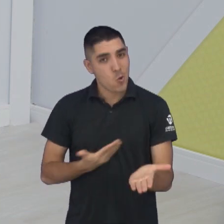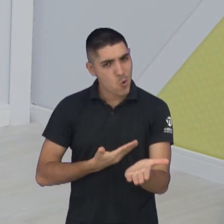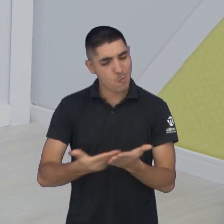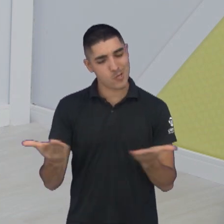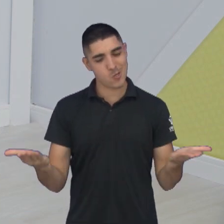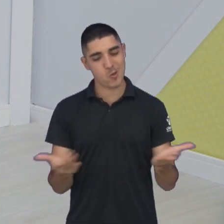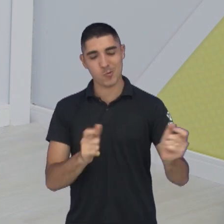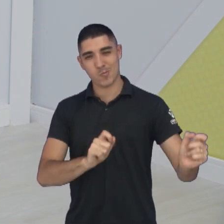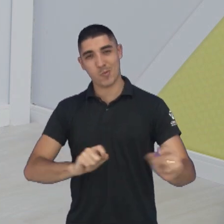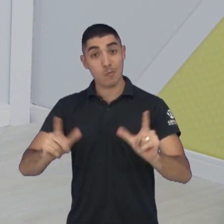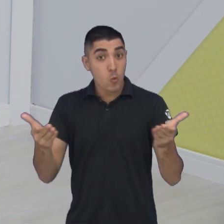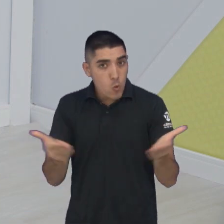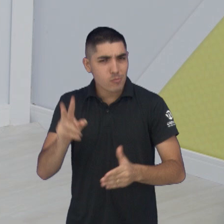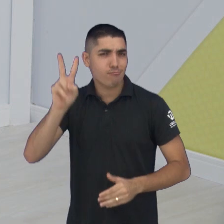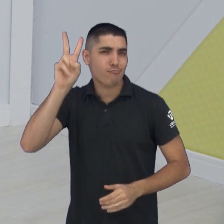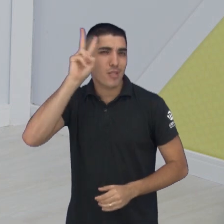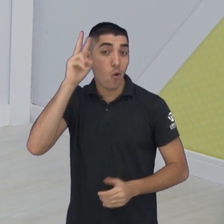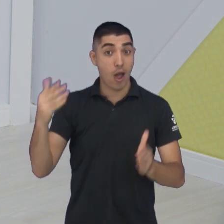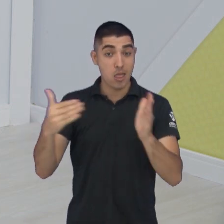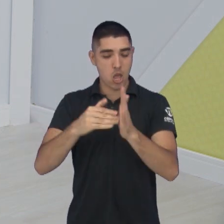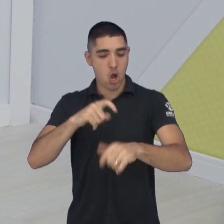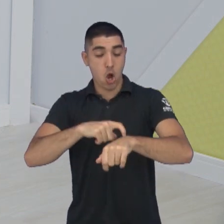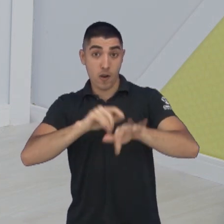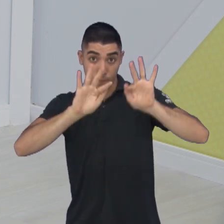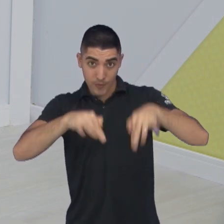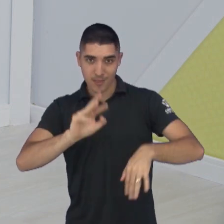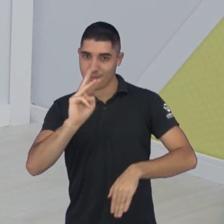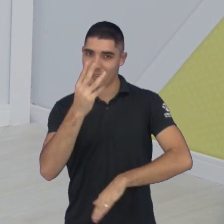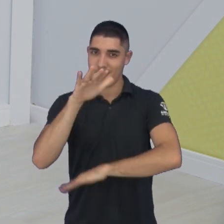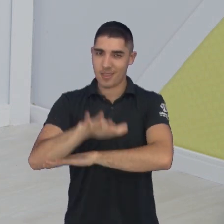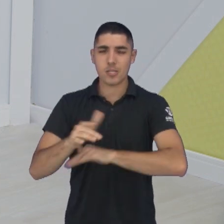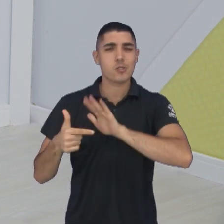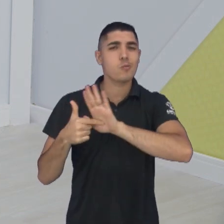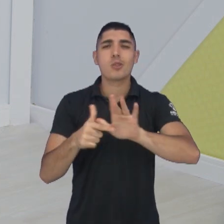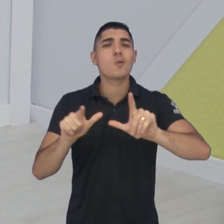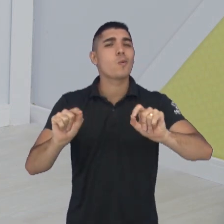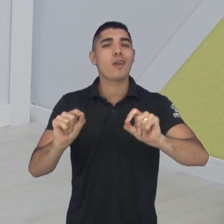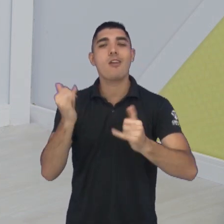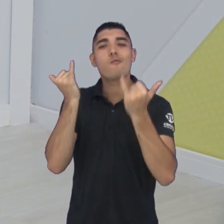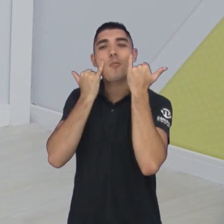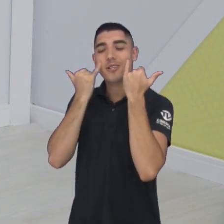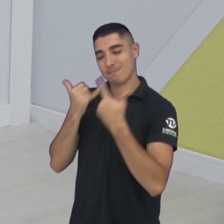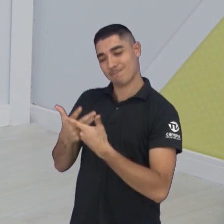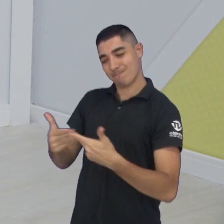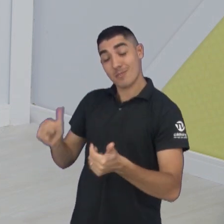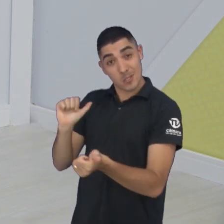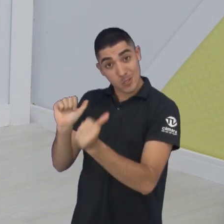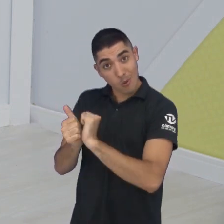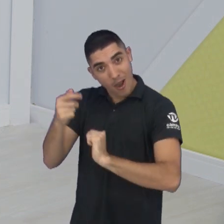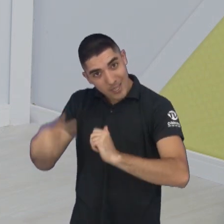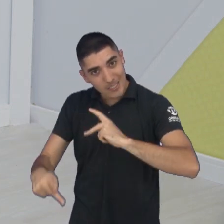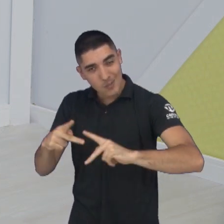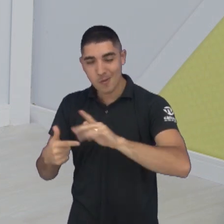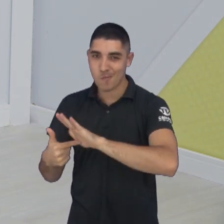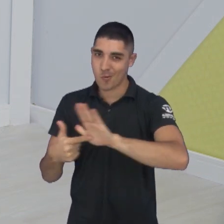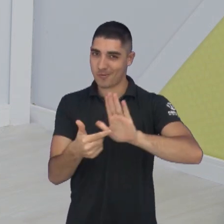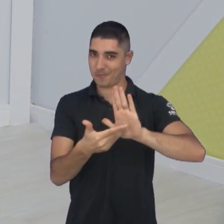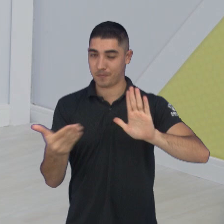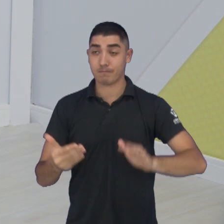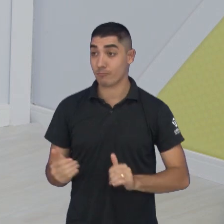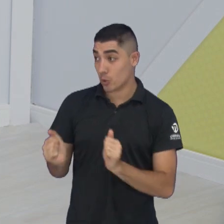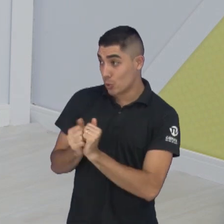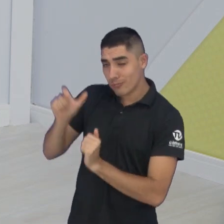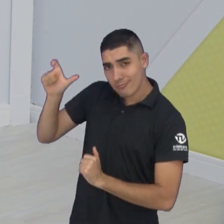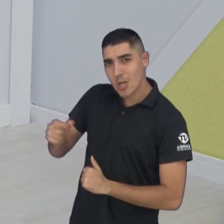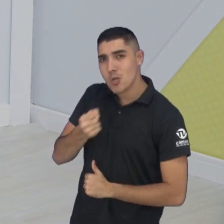Estamos chegando nesta segunda-feira até às 3 da tarde, trazendo as principais informações do esporte aqui da nossa cidade. Aqui comigo